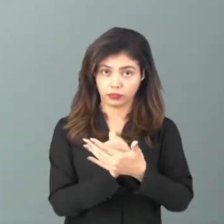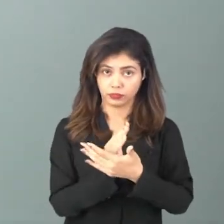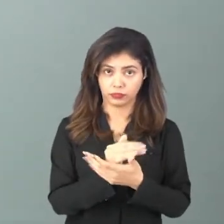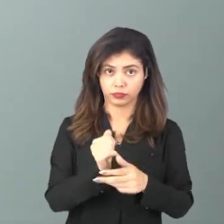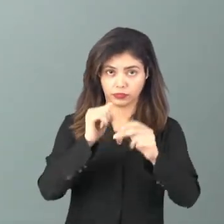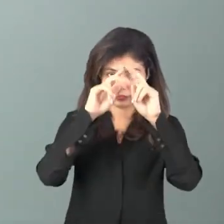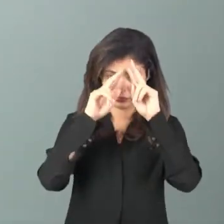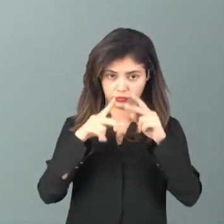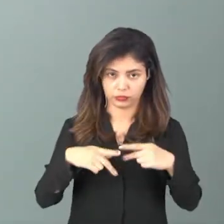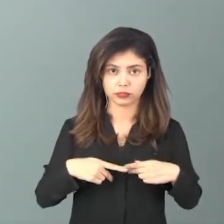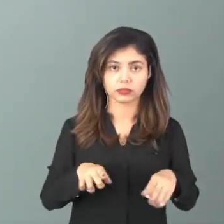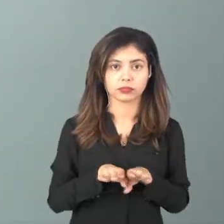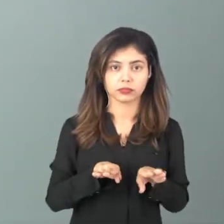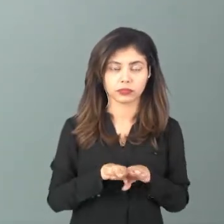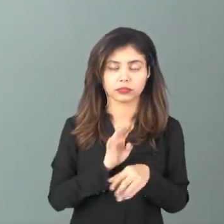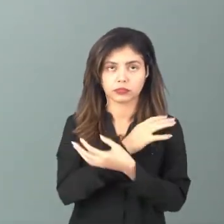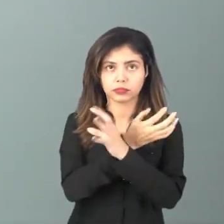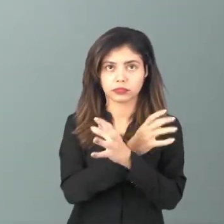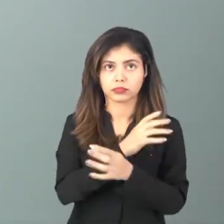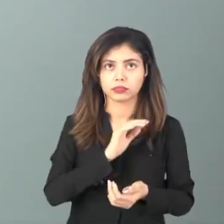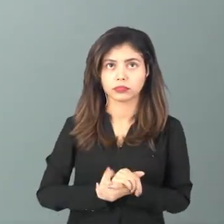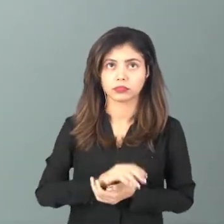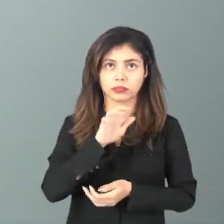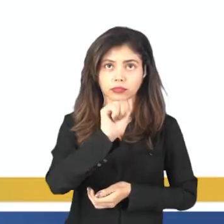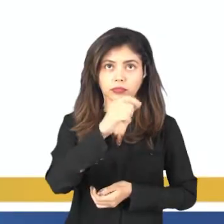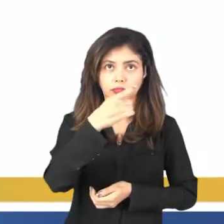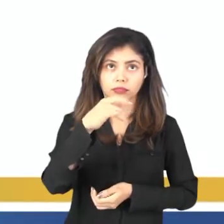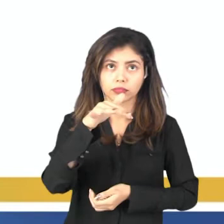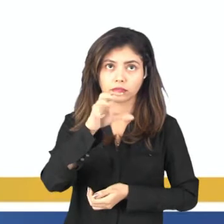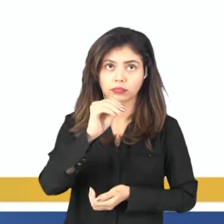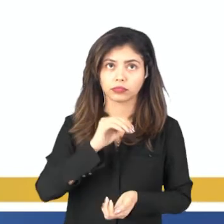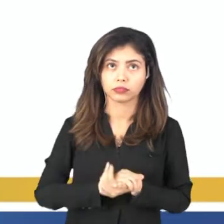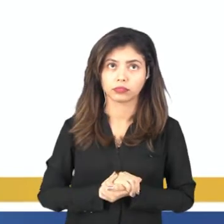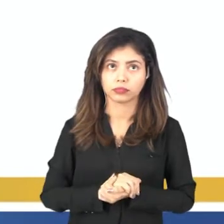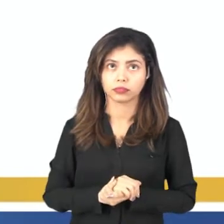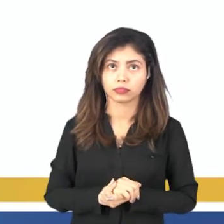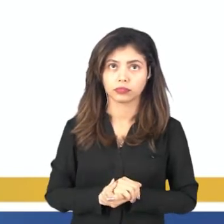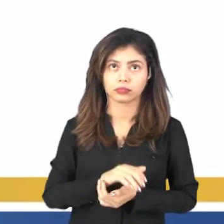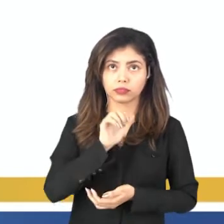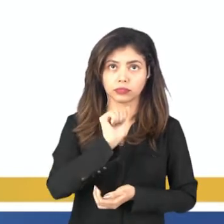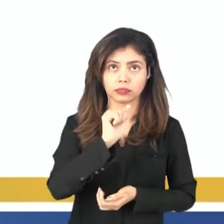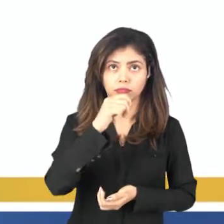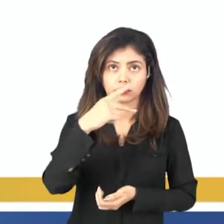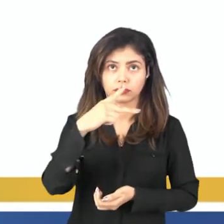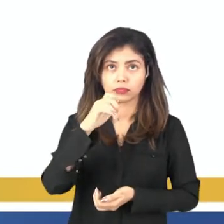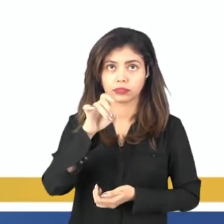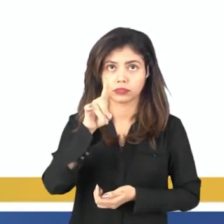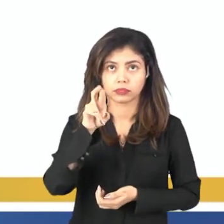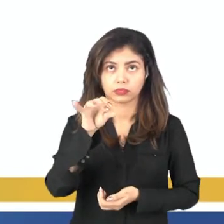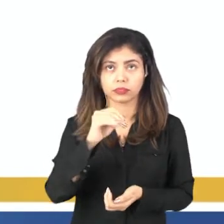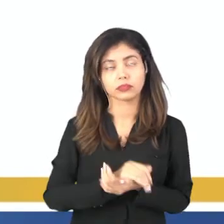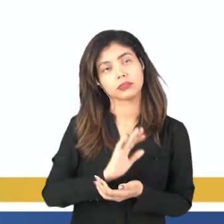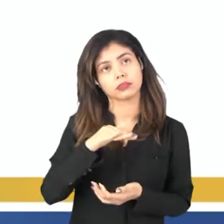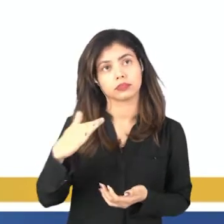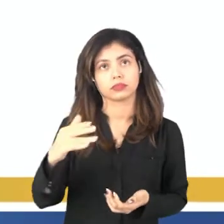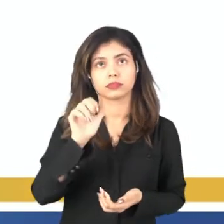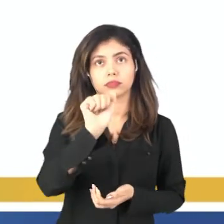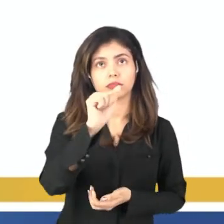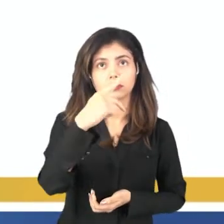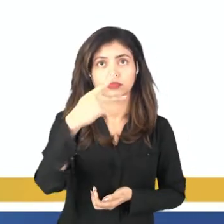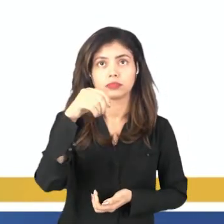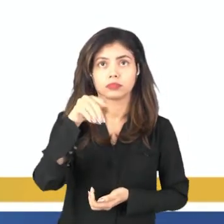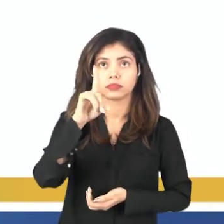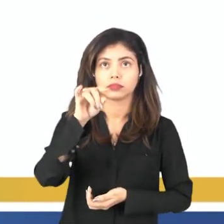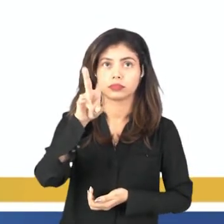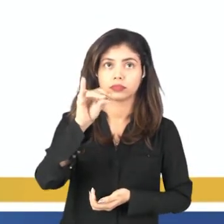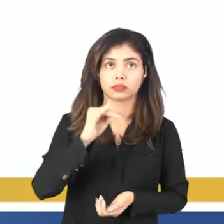esqueleto humano, tá? Que ele vai ser dividido aí em esqueleto axial e esqueleto apendicular, tá? Quando a gente fala do apendicular, a